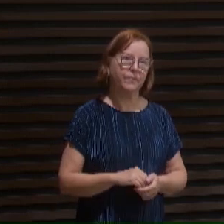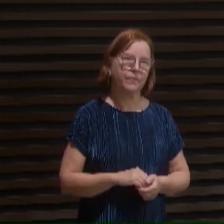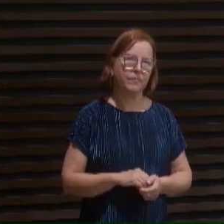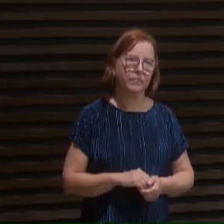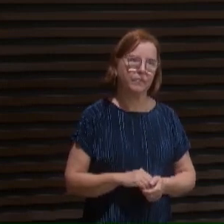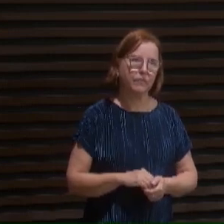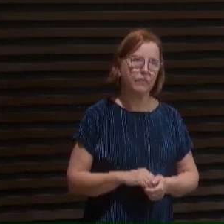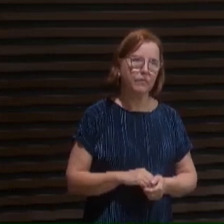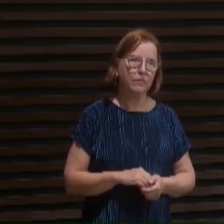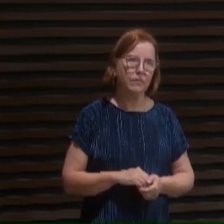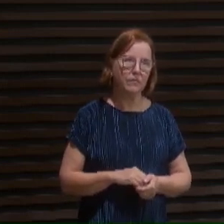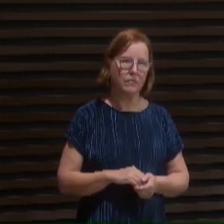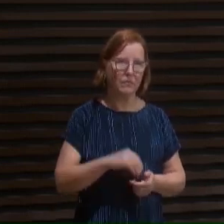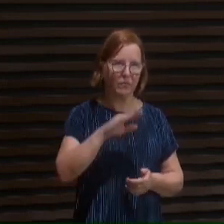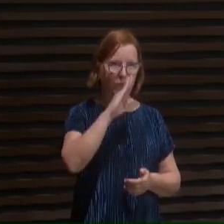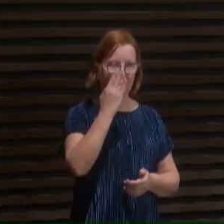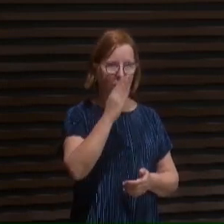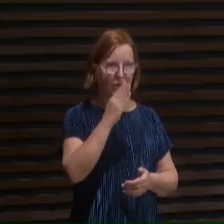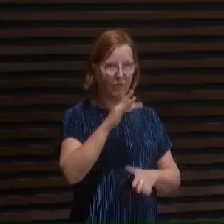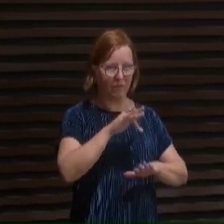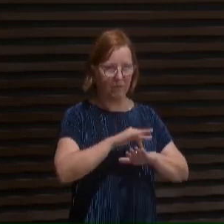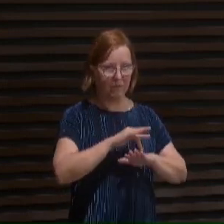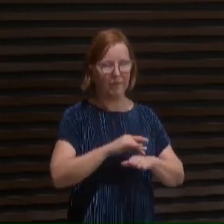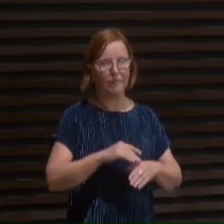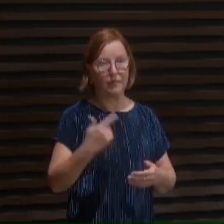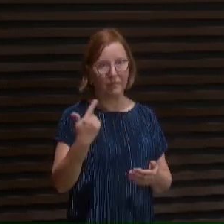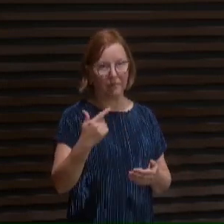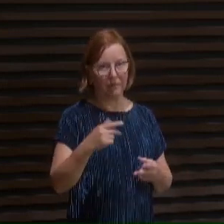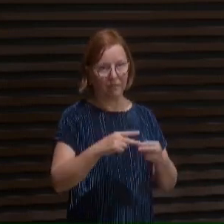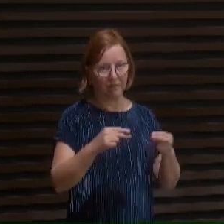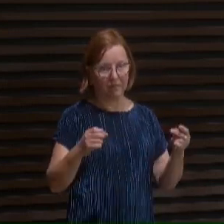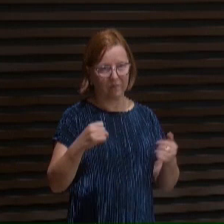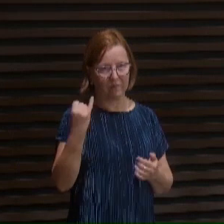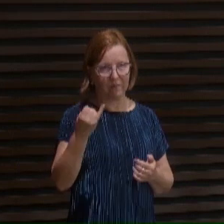O engano é sutil. A segunda coisa